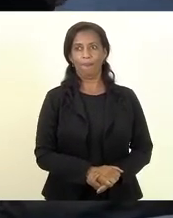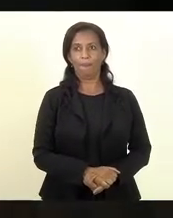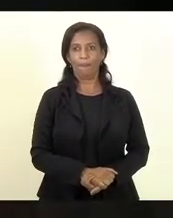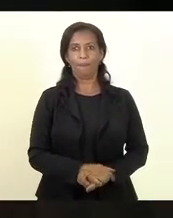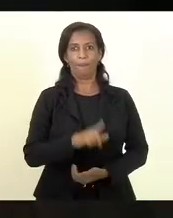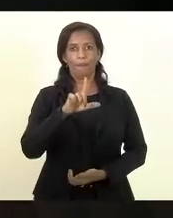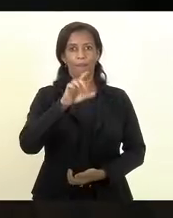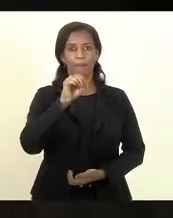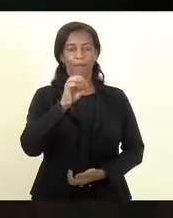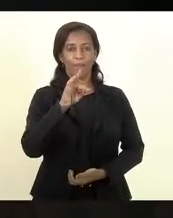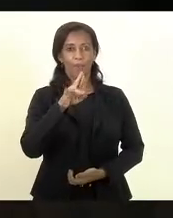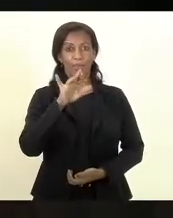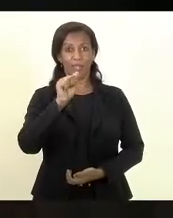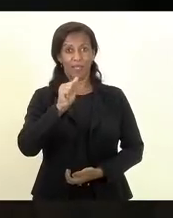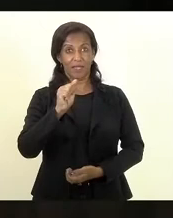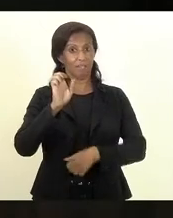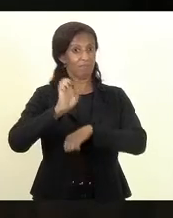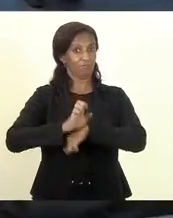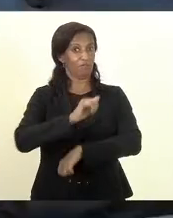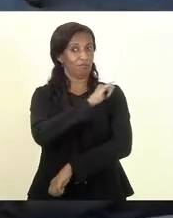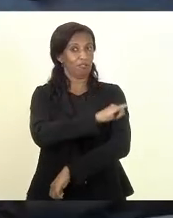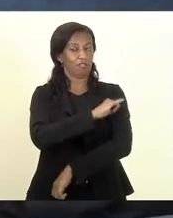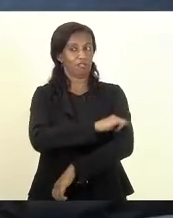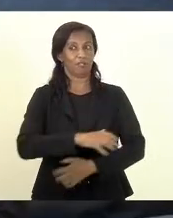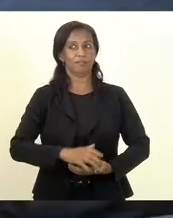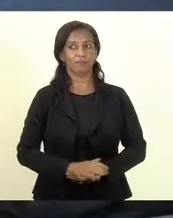Loteria do Estado do Rio de Janeiro.